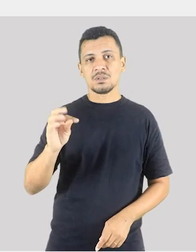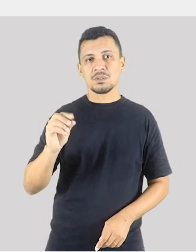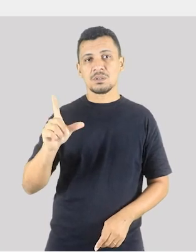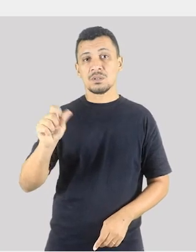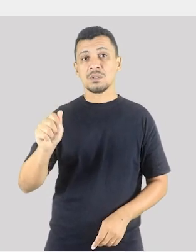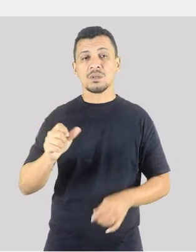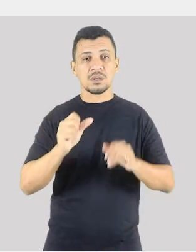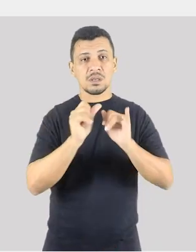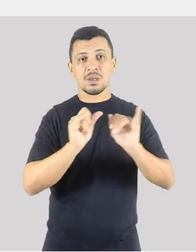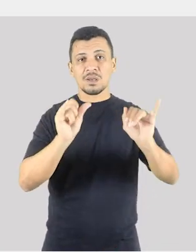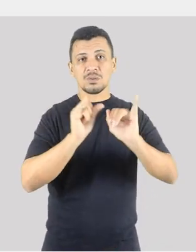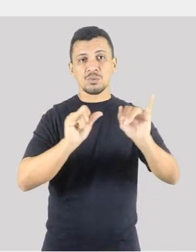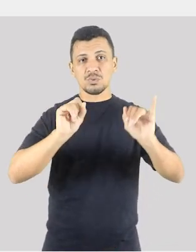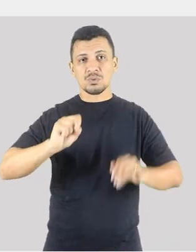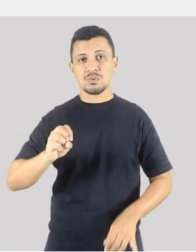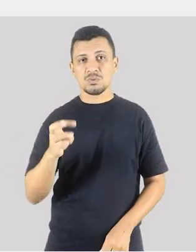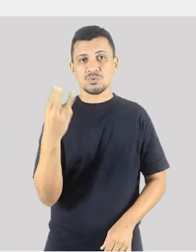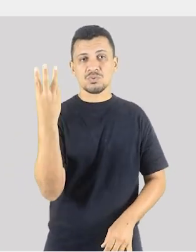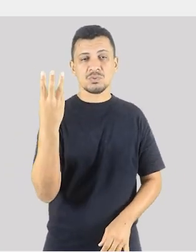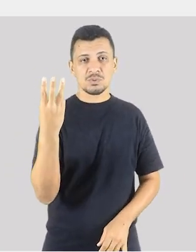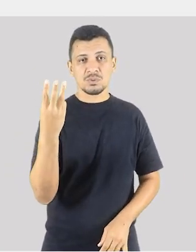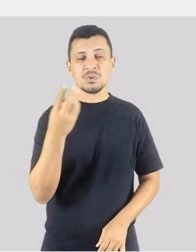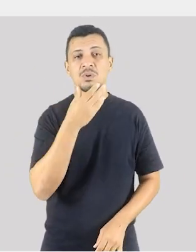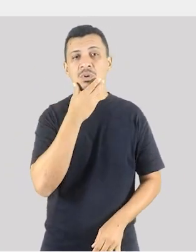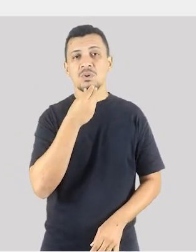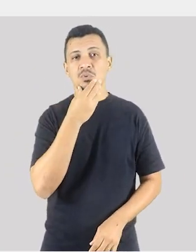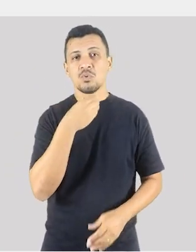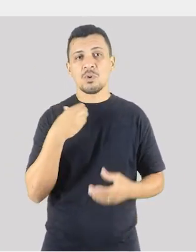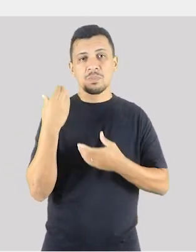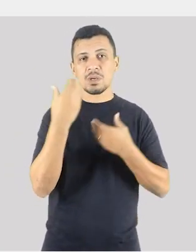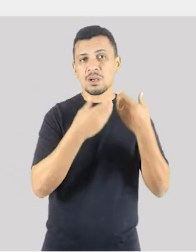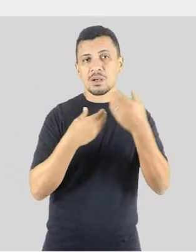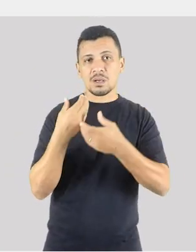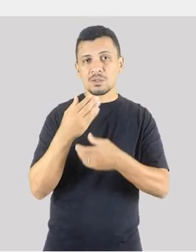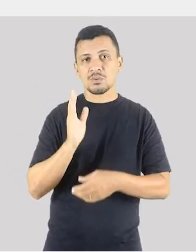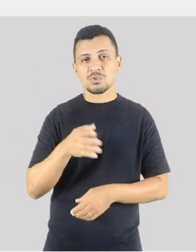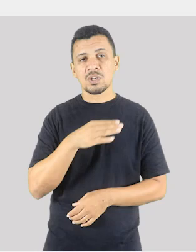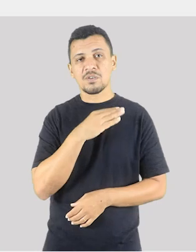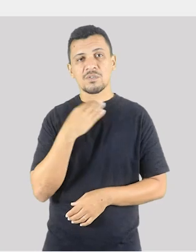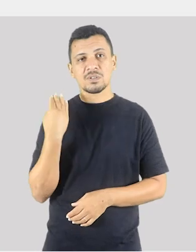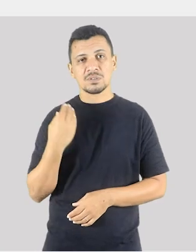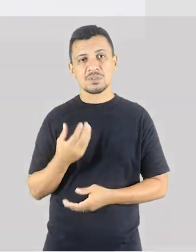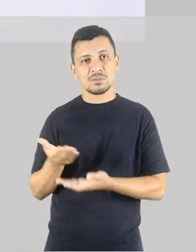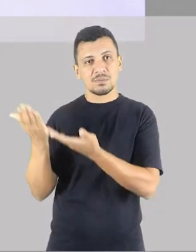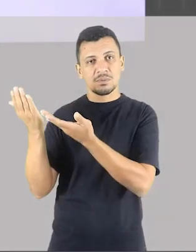show, né? Também do falecido Cartola. Deve ser uma